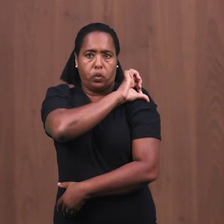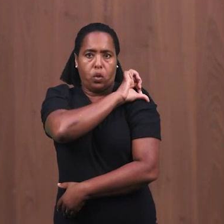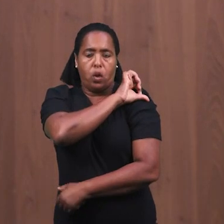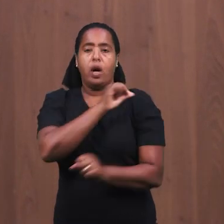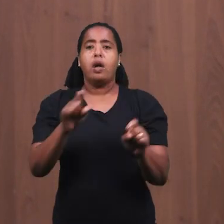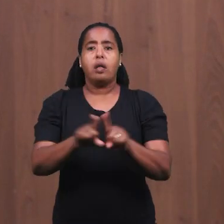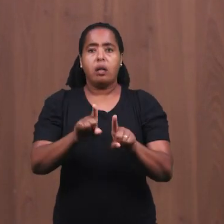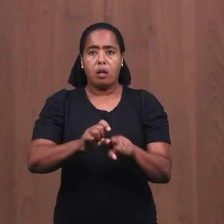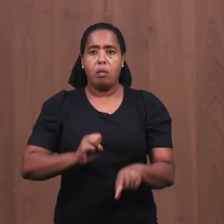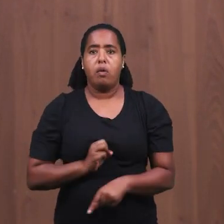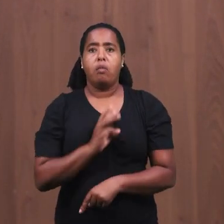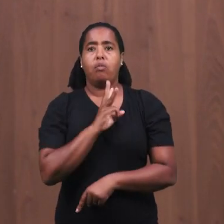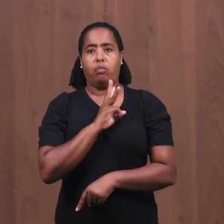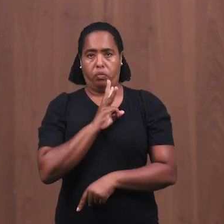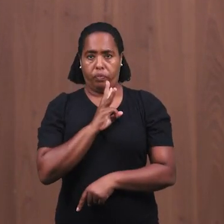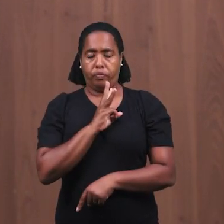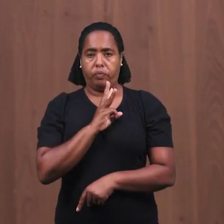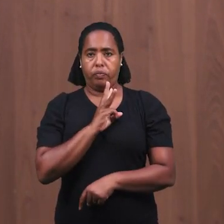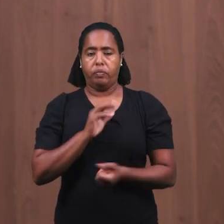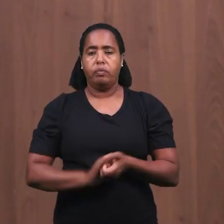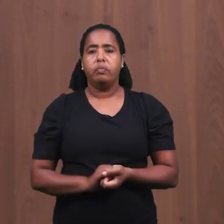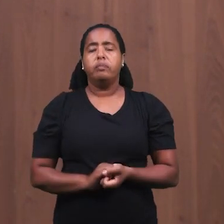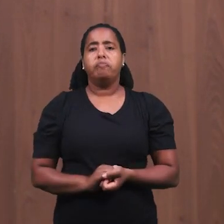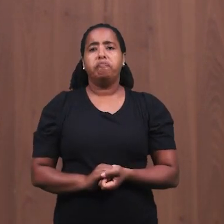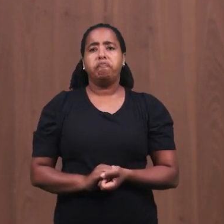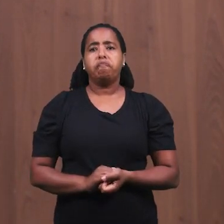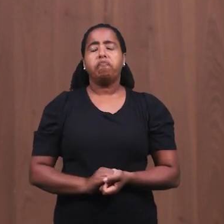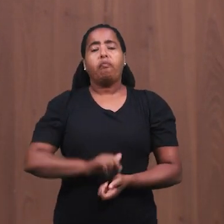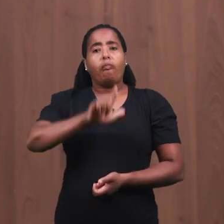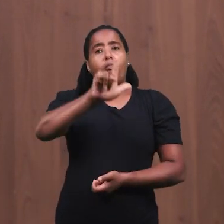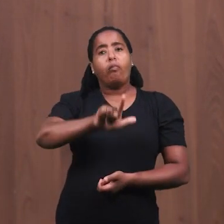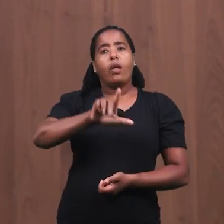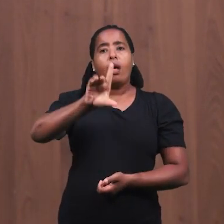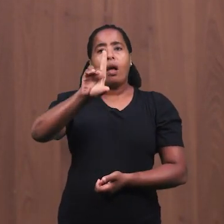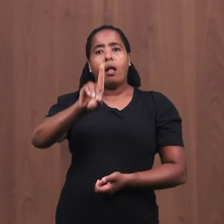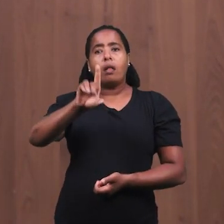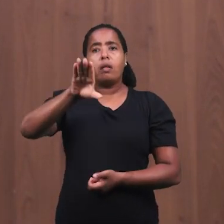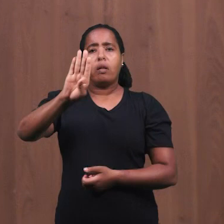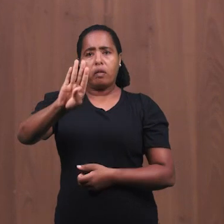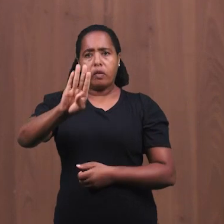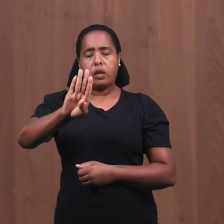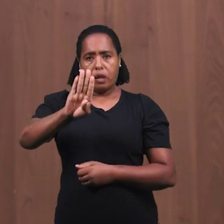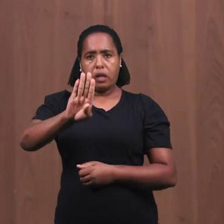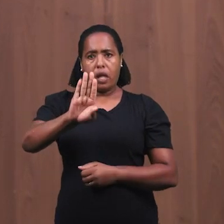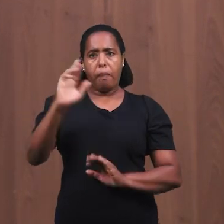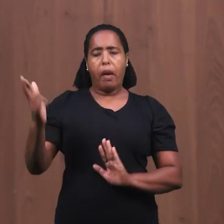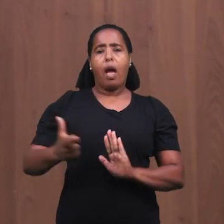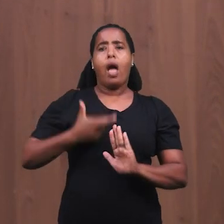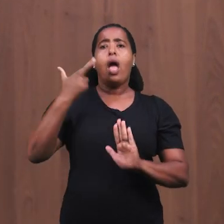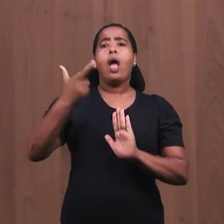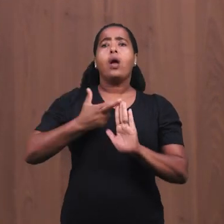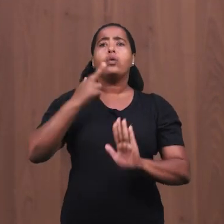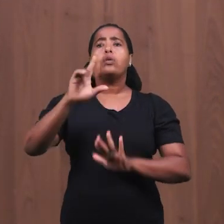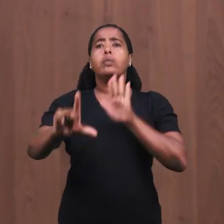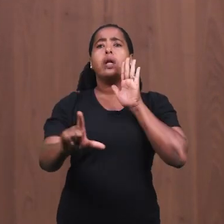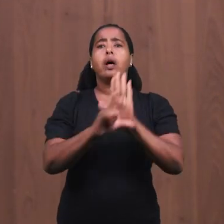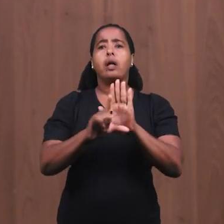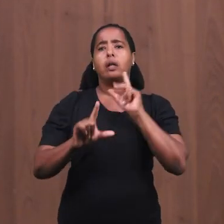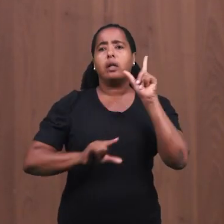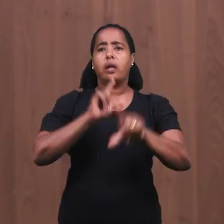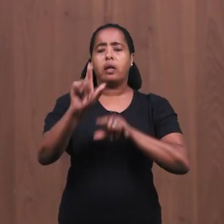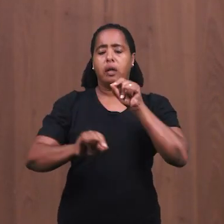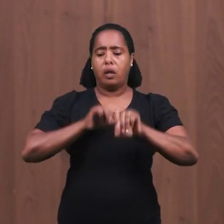ano e o ensino médio. A LDB regulamenta que esse ensino deve